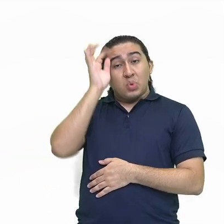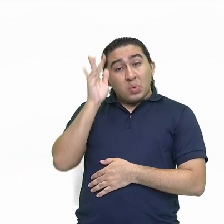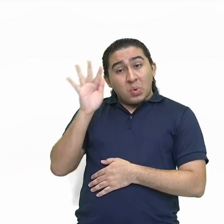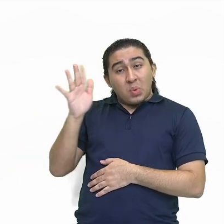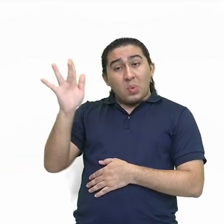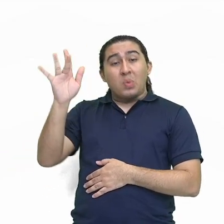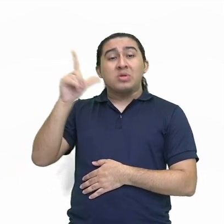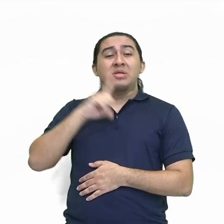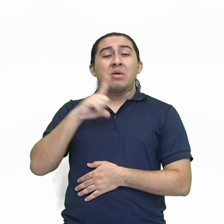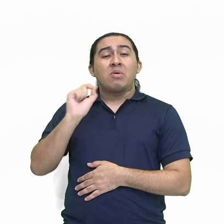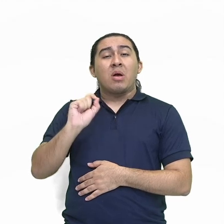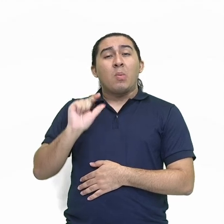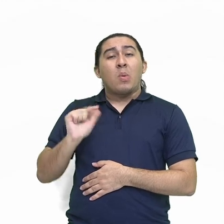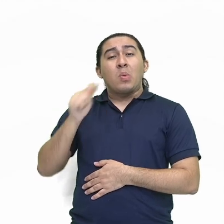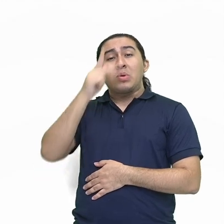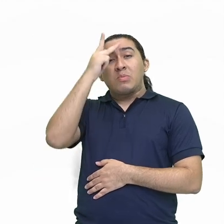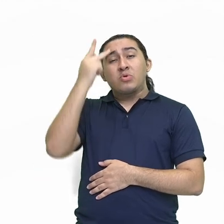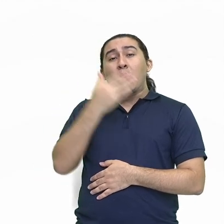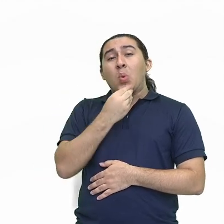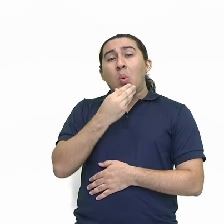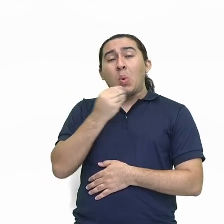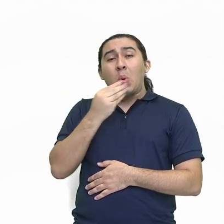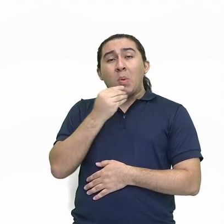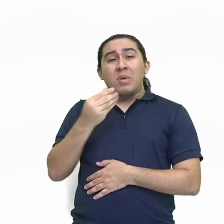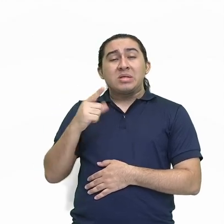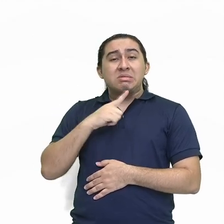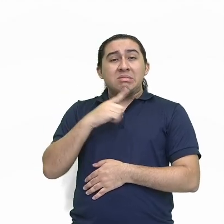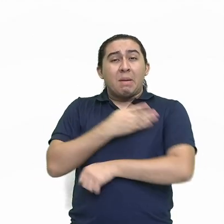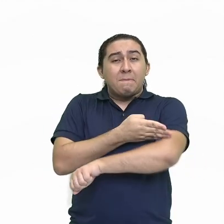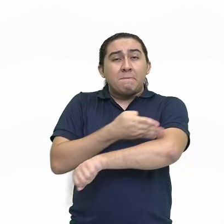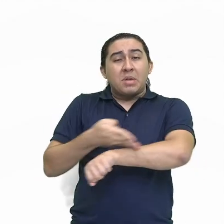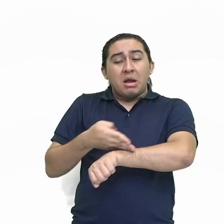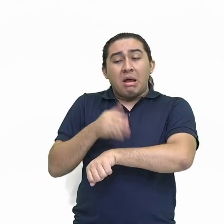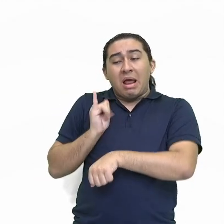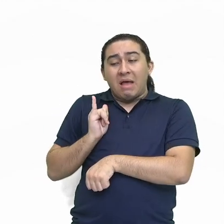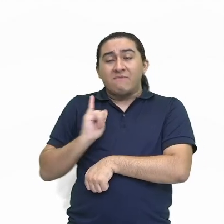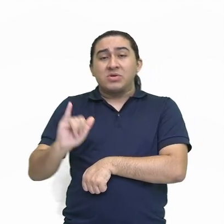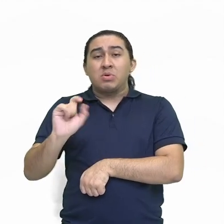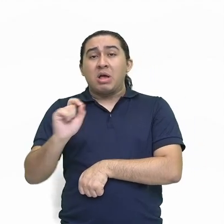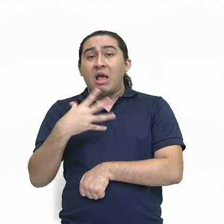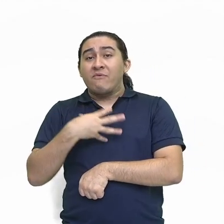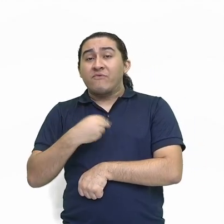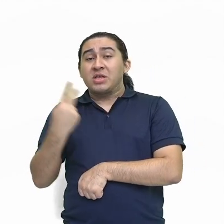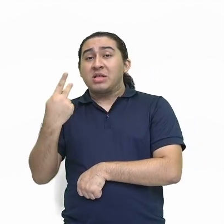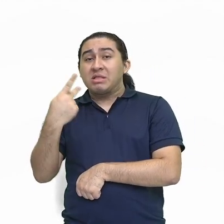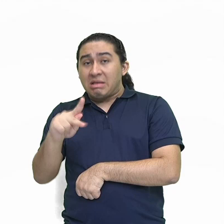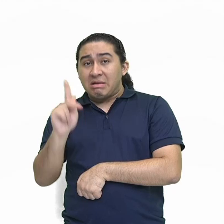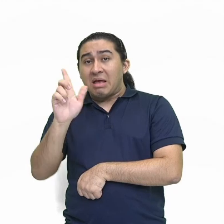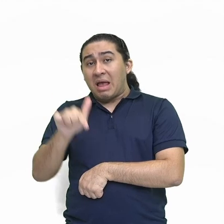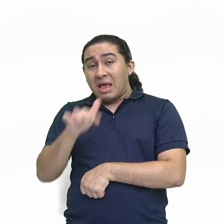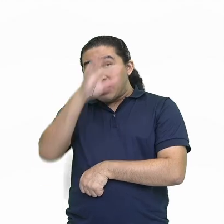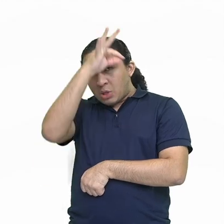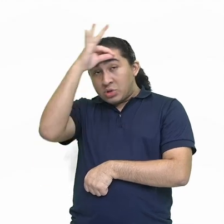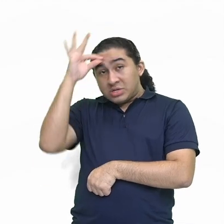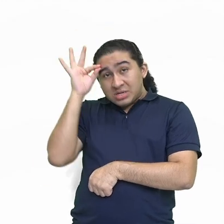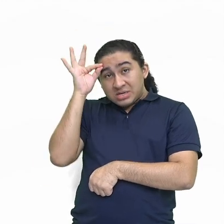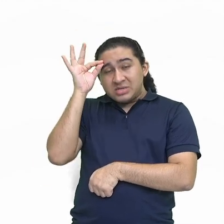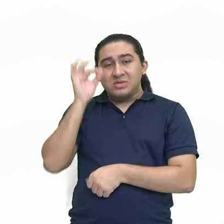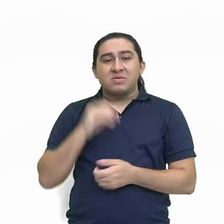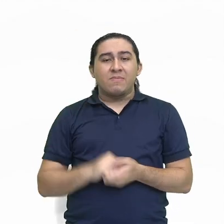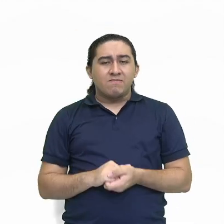foi informado por um homem branco de que a moça era inocente. Uma